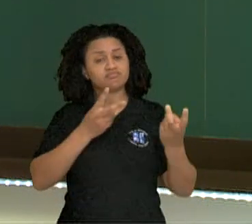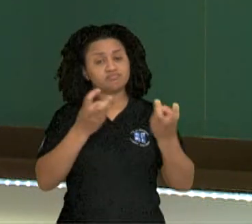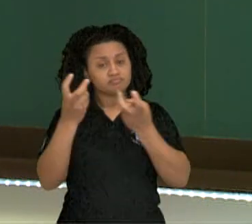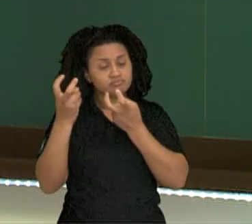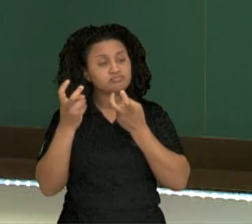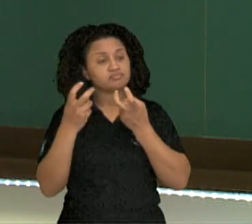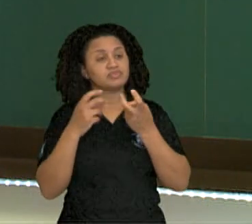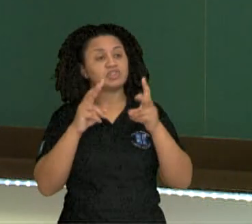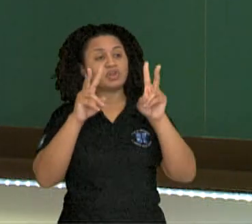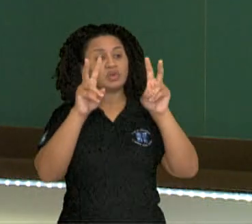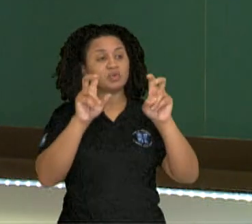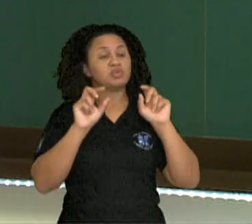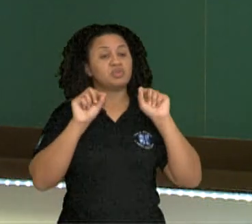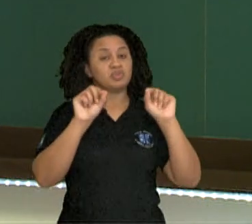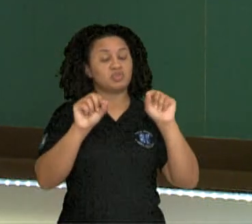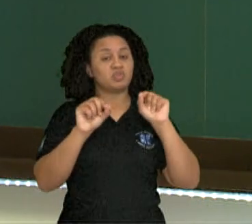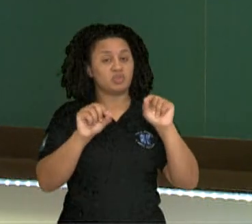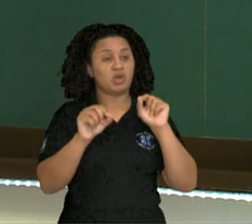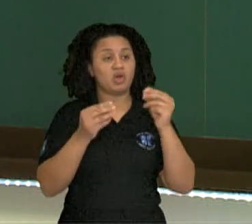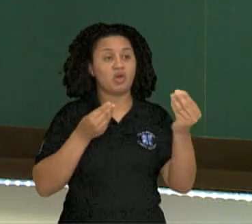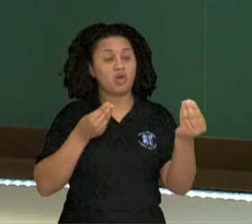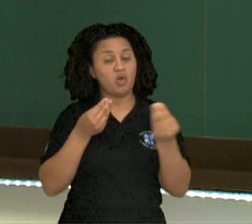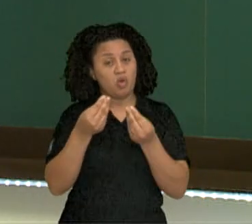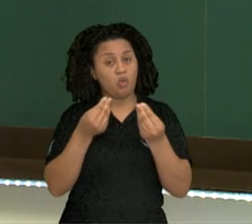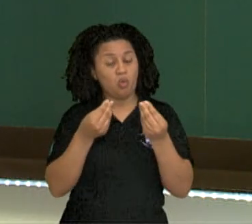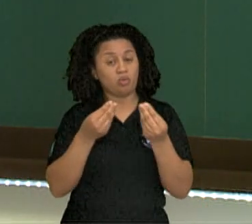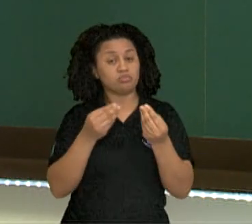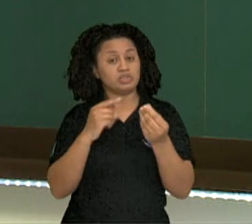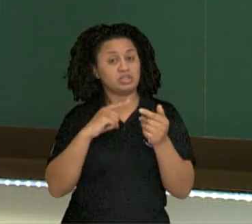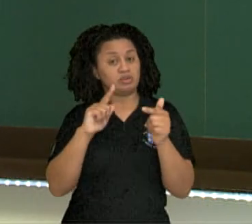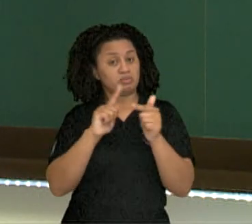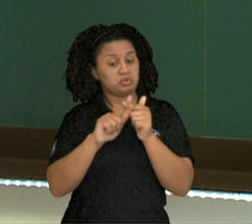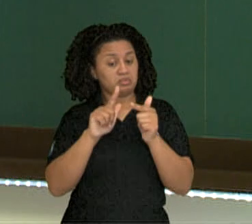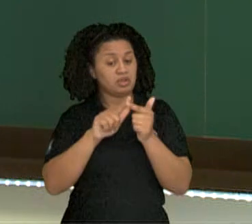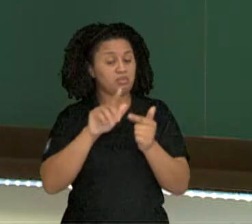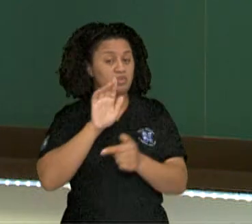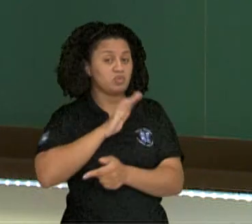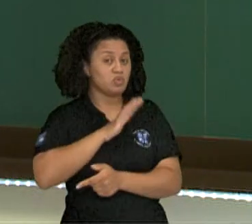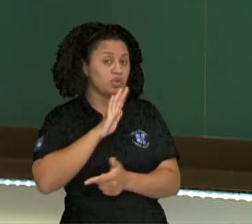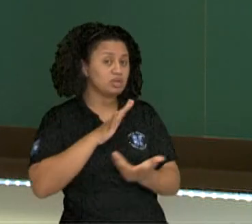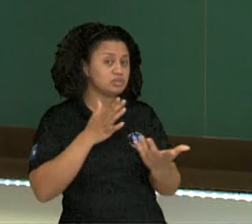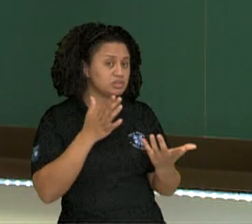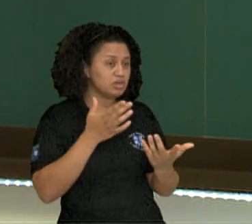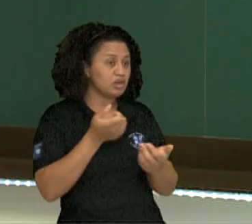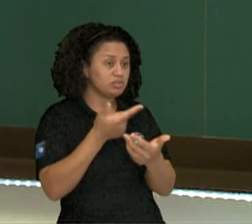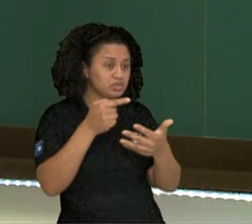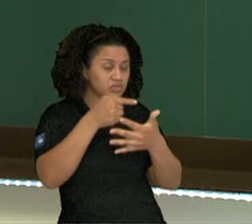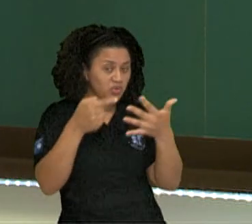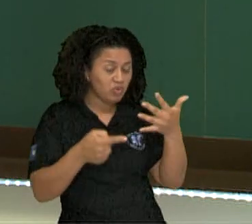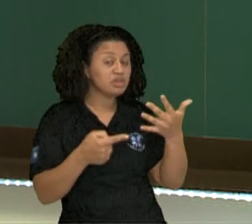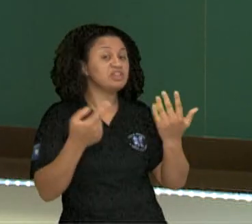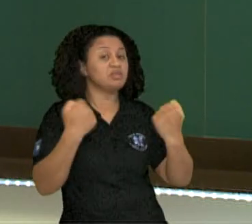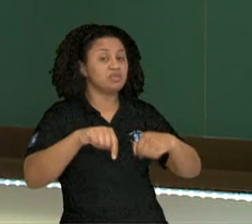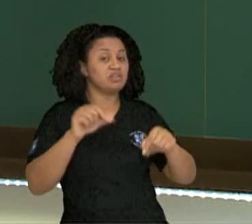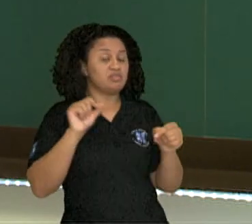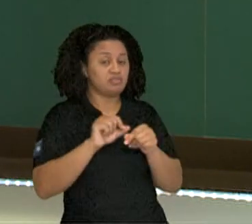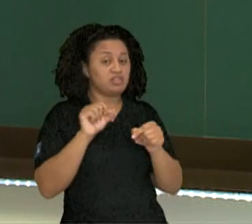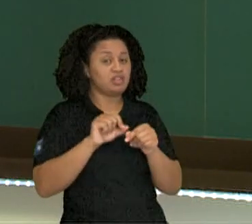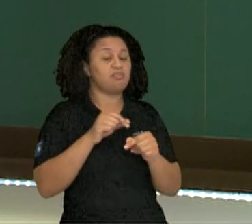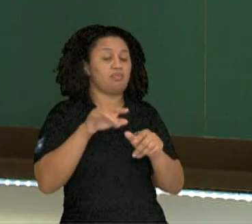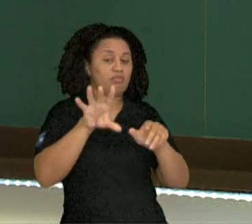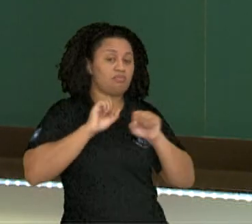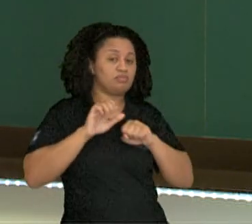Então, o título diz como padecer do coração, algumas coisas que você tem que fazer para ficar doente,